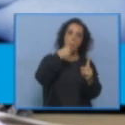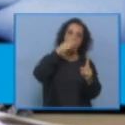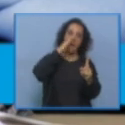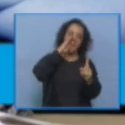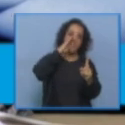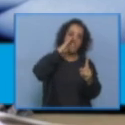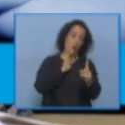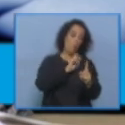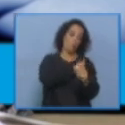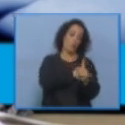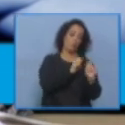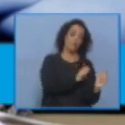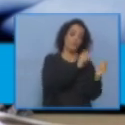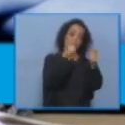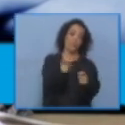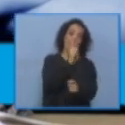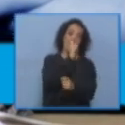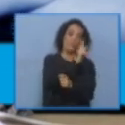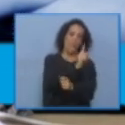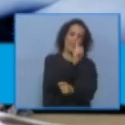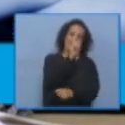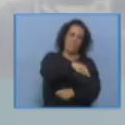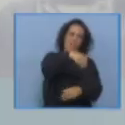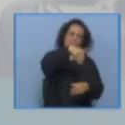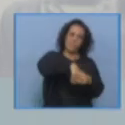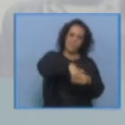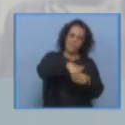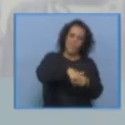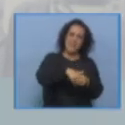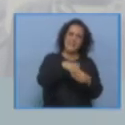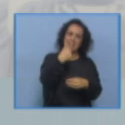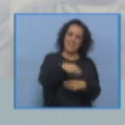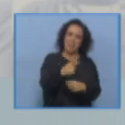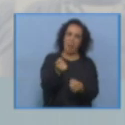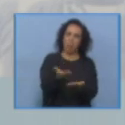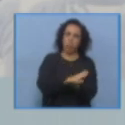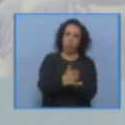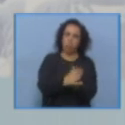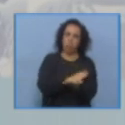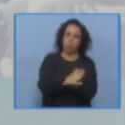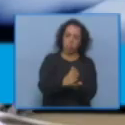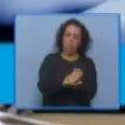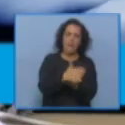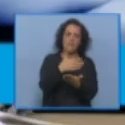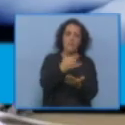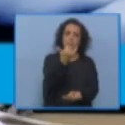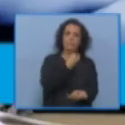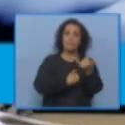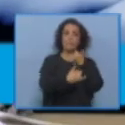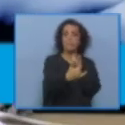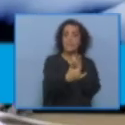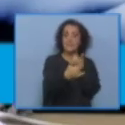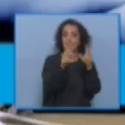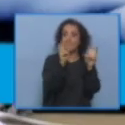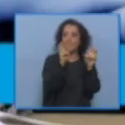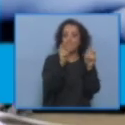passou o poder, e, portanto, no lado alemão também há uma passagem de poder ainda para uma sucessora, podemos dizer